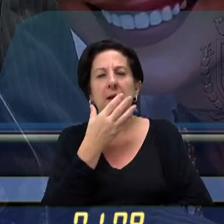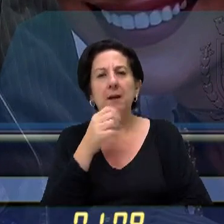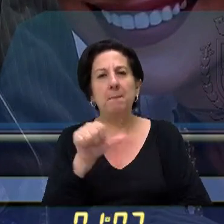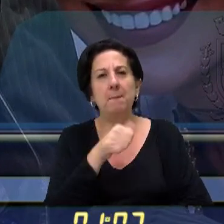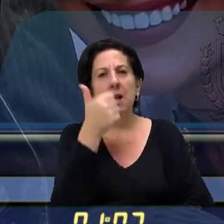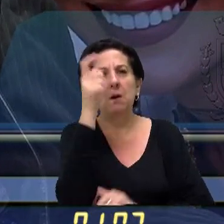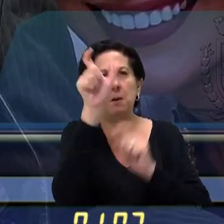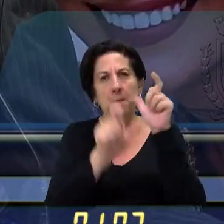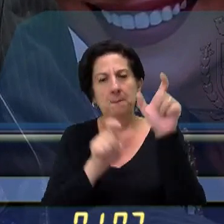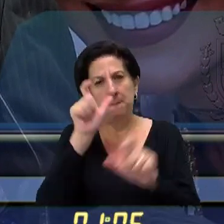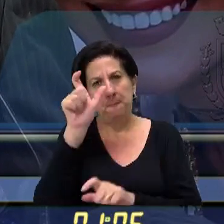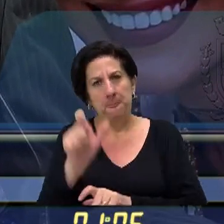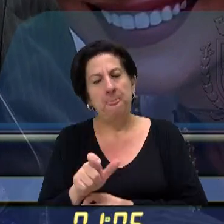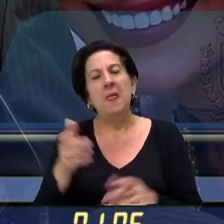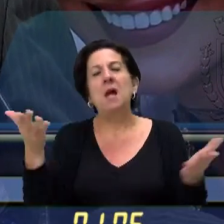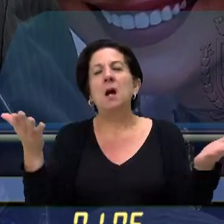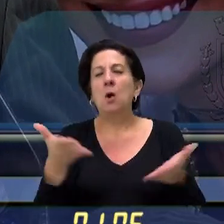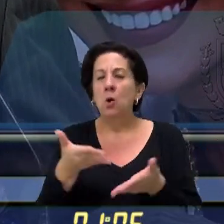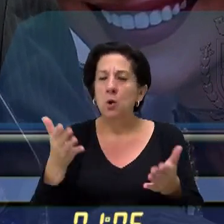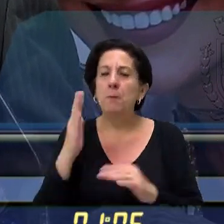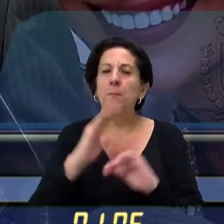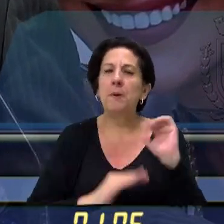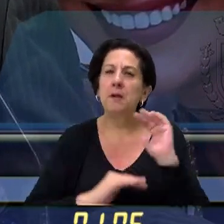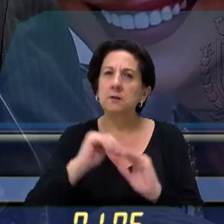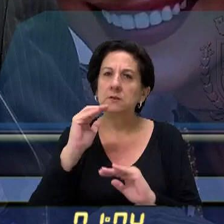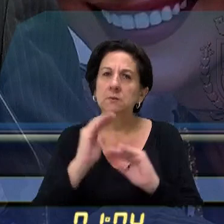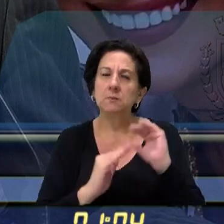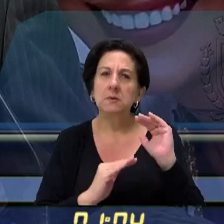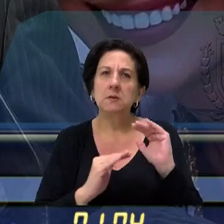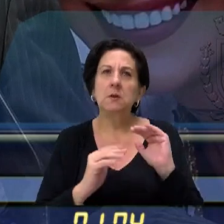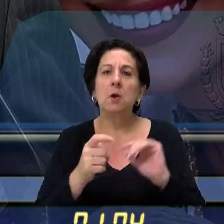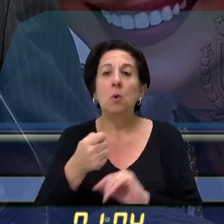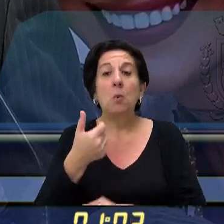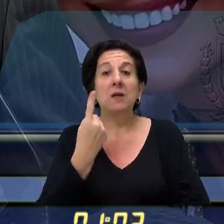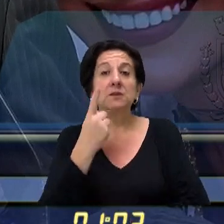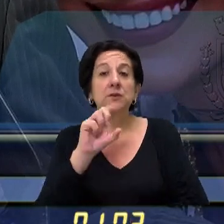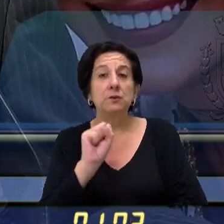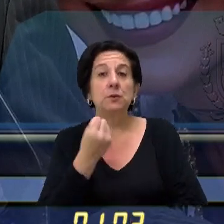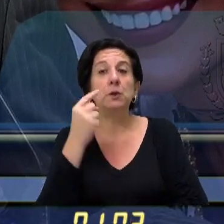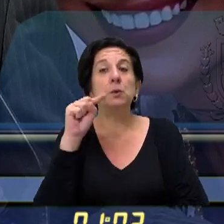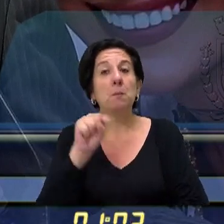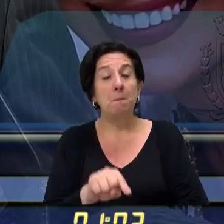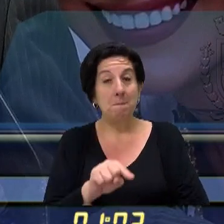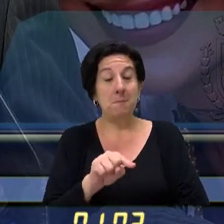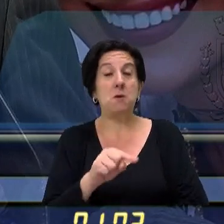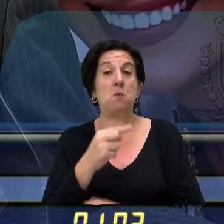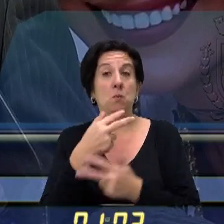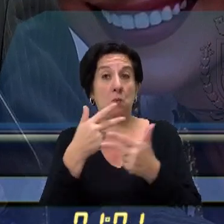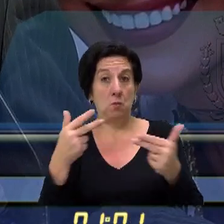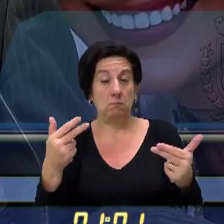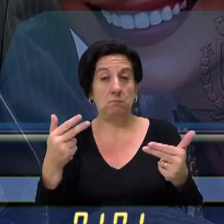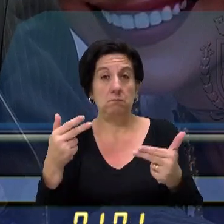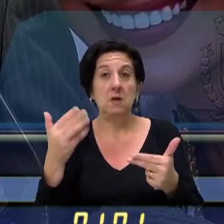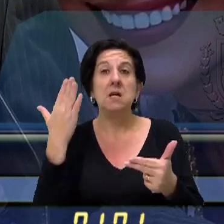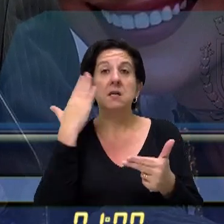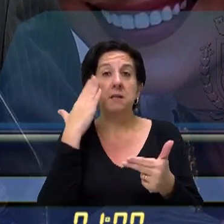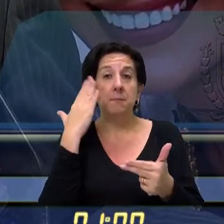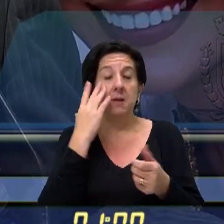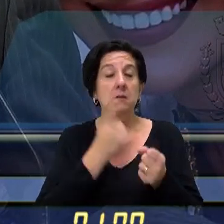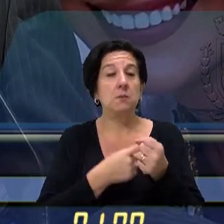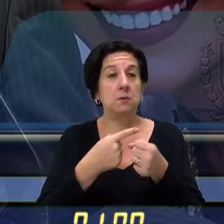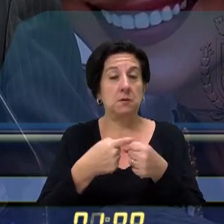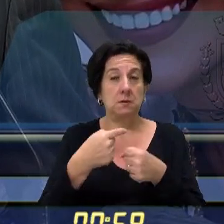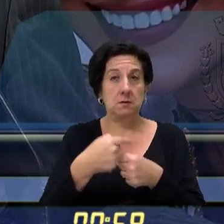gente. Então, hoje nós estamos aí praticamente chegando, vereador Matias, a quase 18 mil ocorrências, né? Sabendo que a nossa cidade